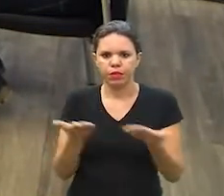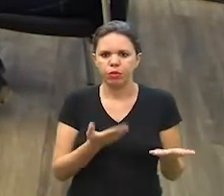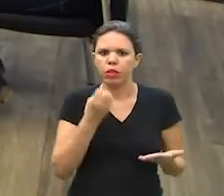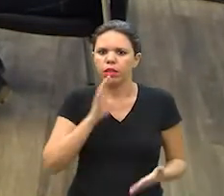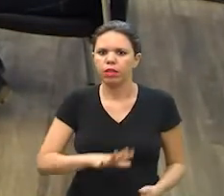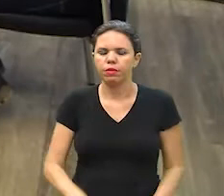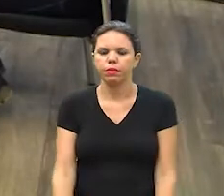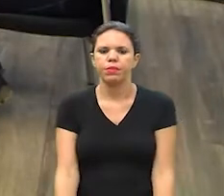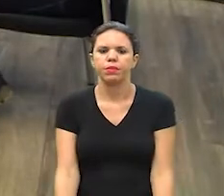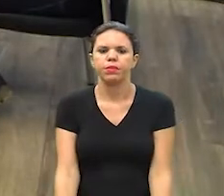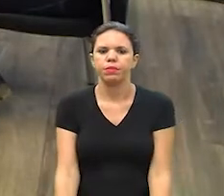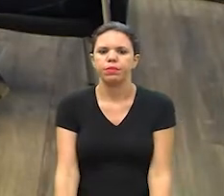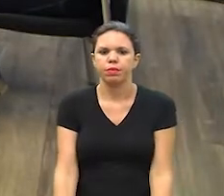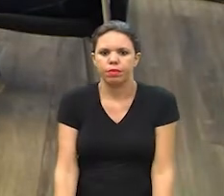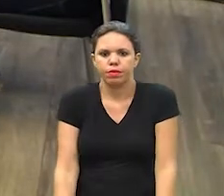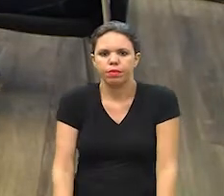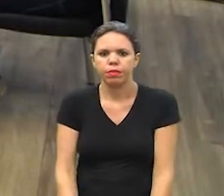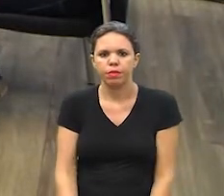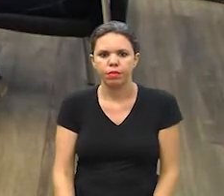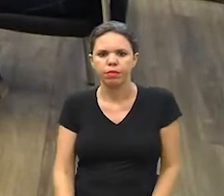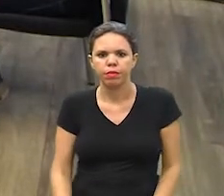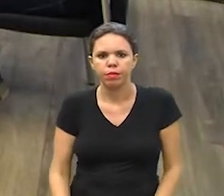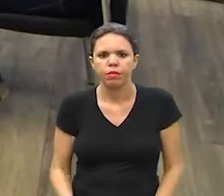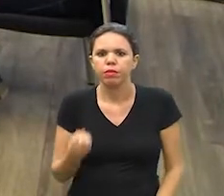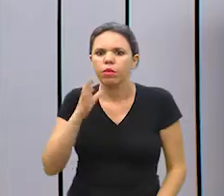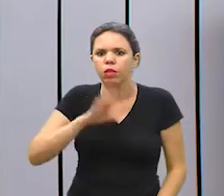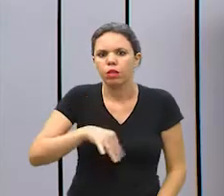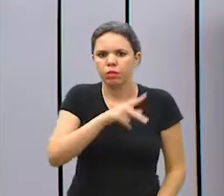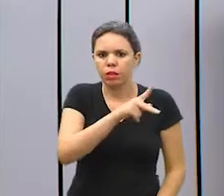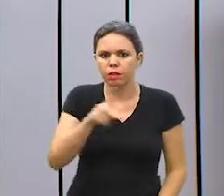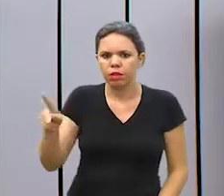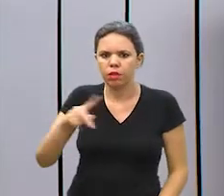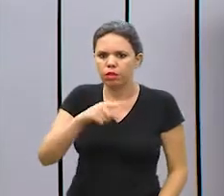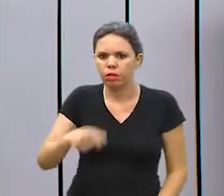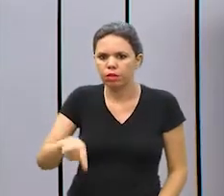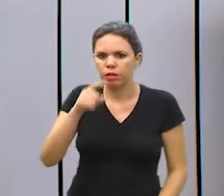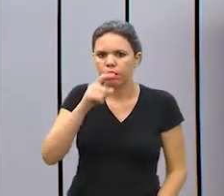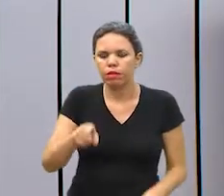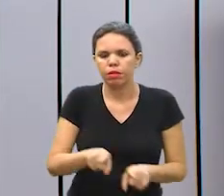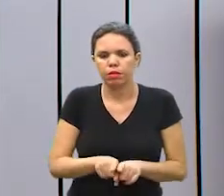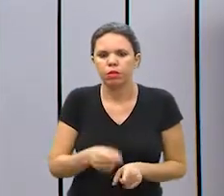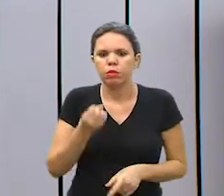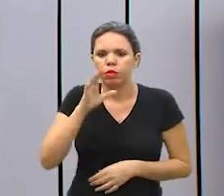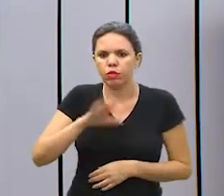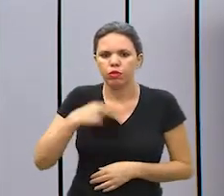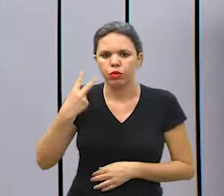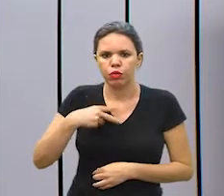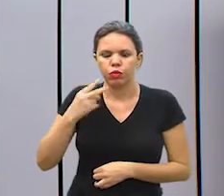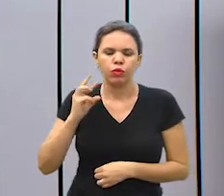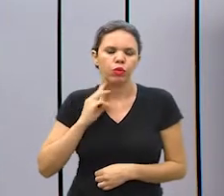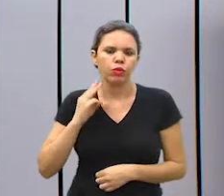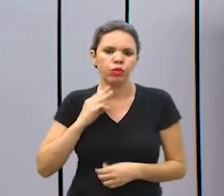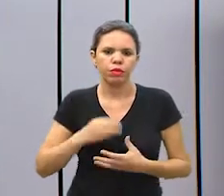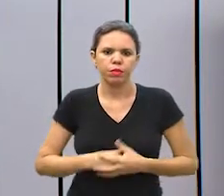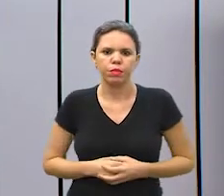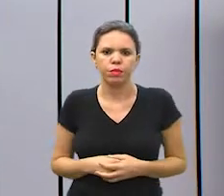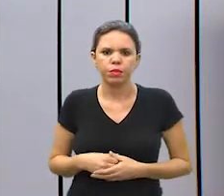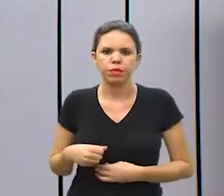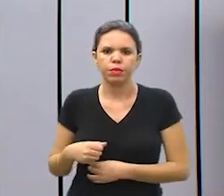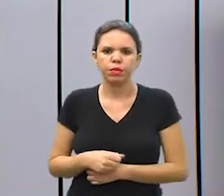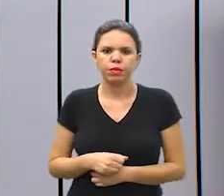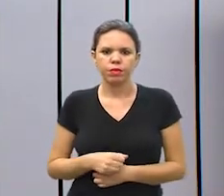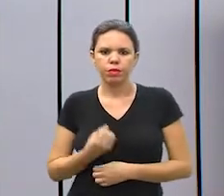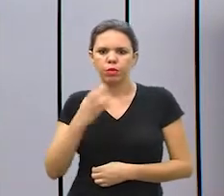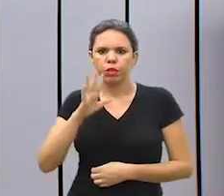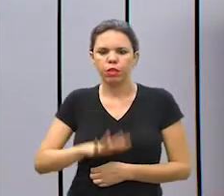boa tarde. Muito boa tarde, presidente Zé Carlos, boa tarde, vereador Cecílio